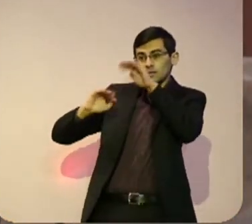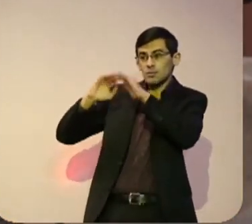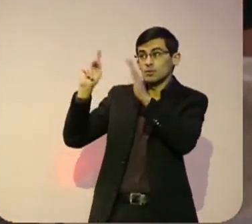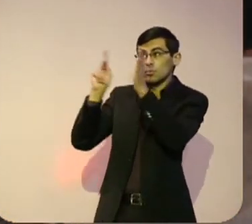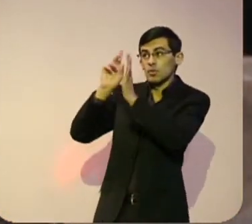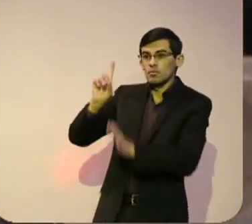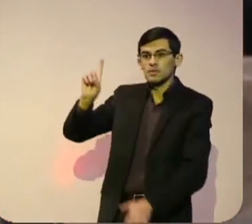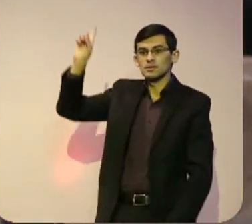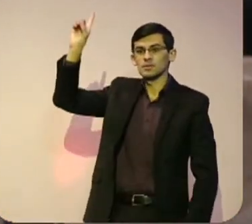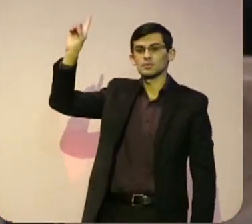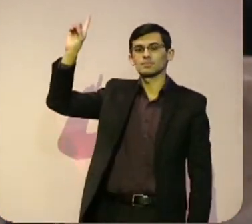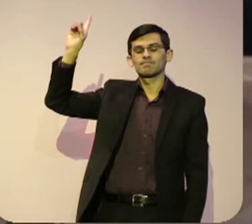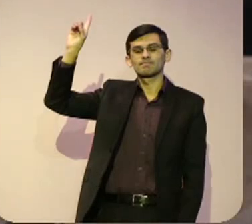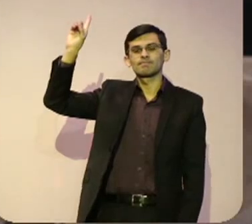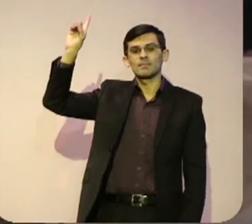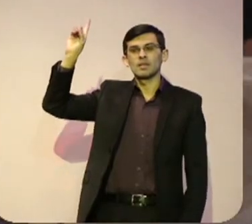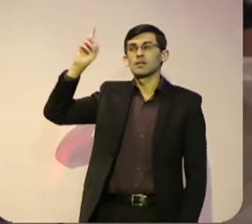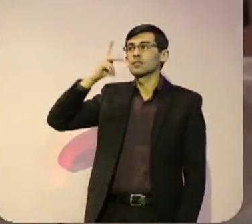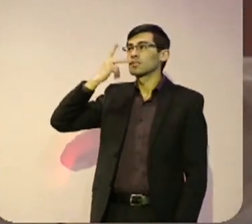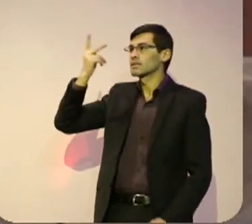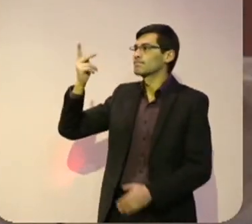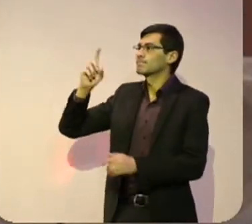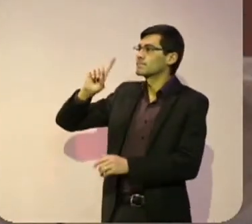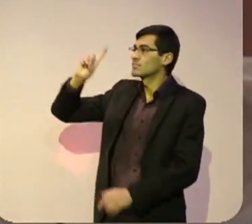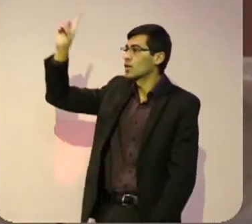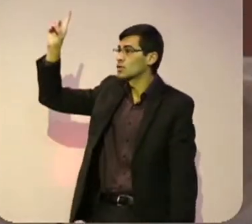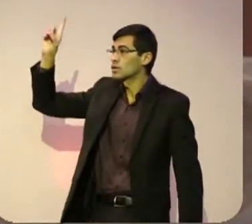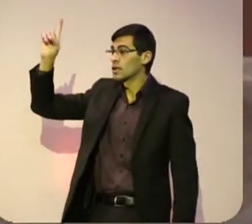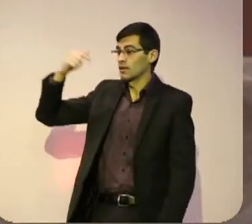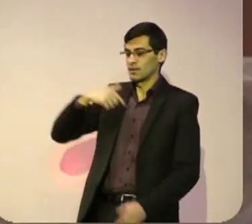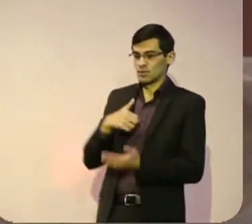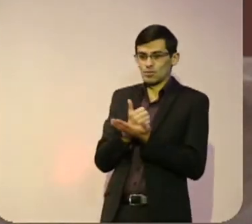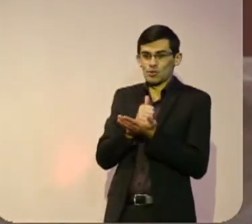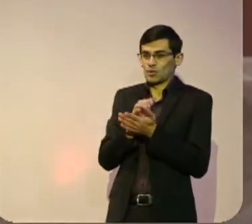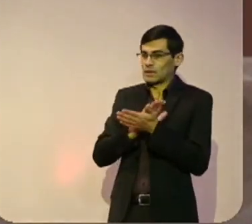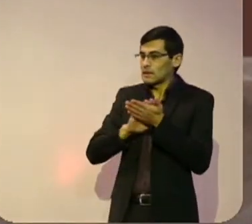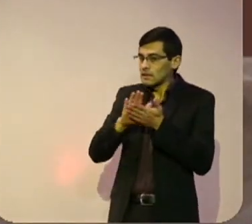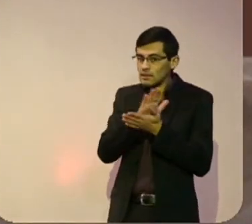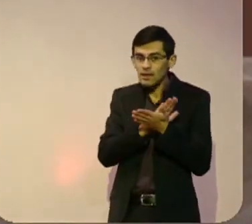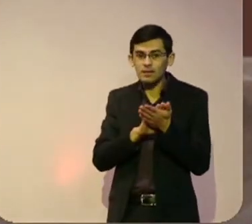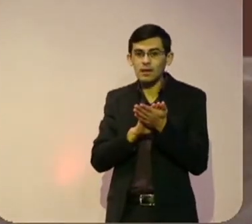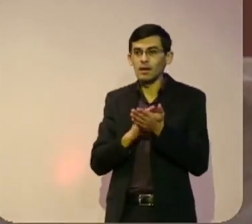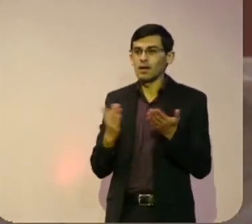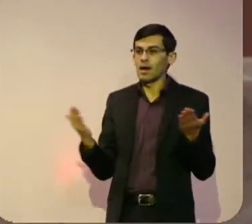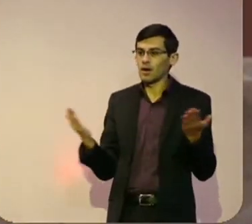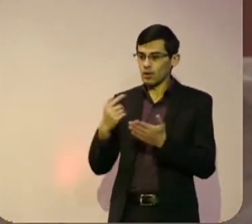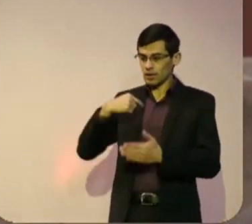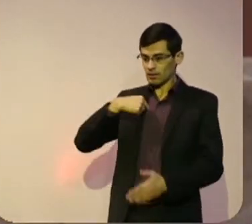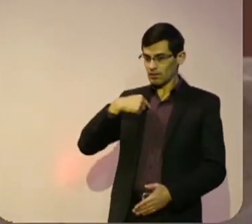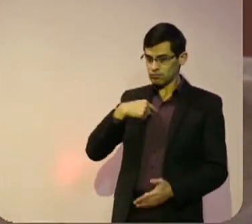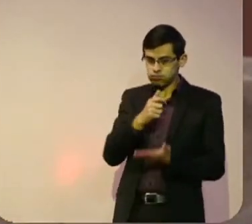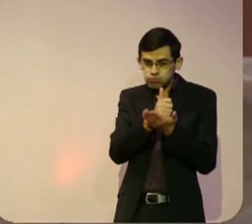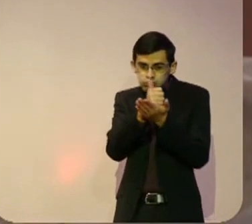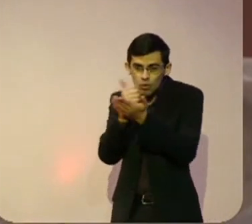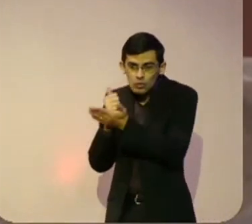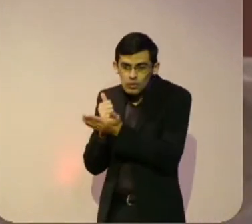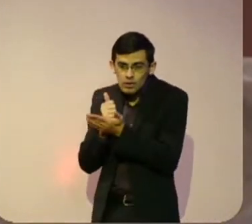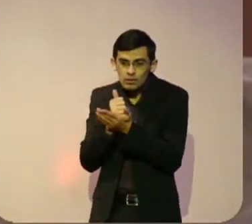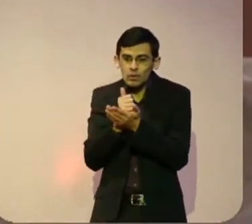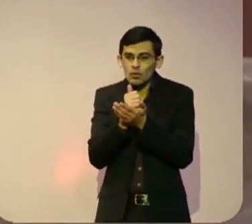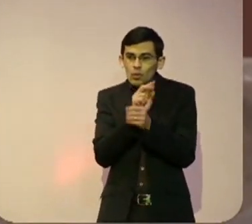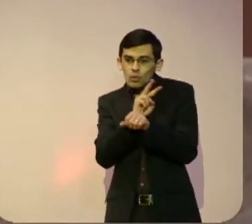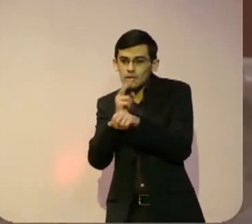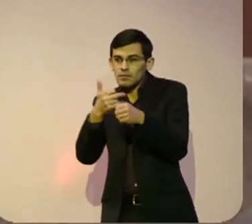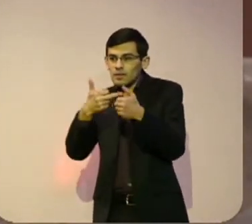Senhor. E dizer: Deus, vai fugir do meu controle. Agora não sou mais eu que estou correndo atrás